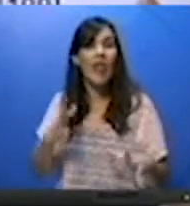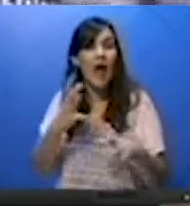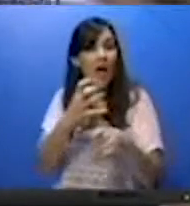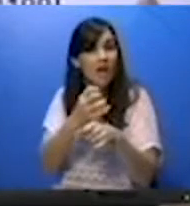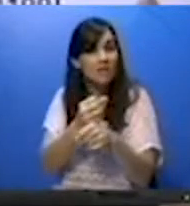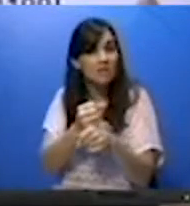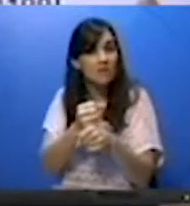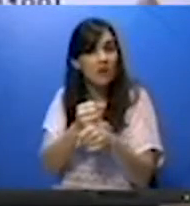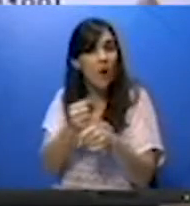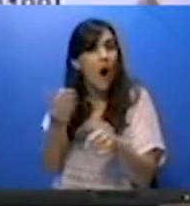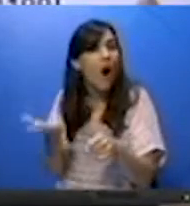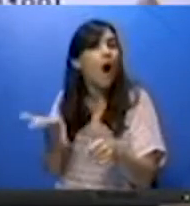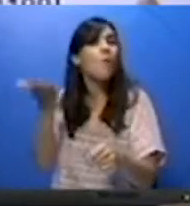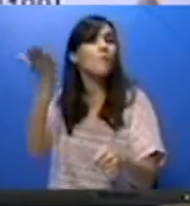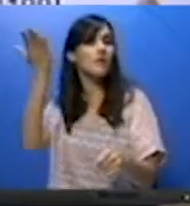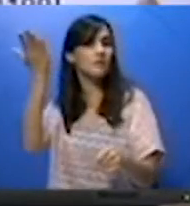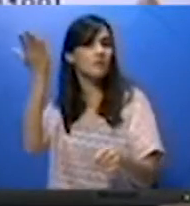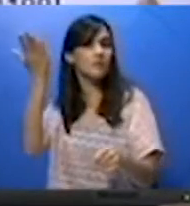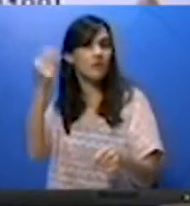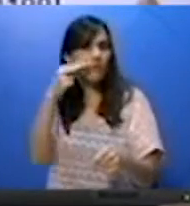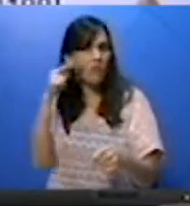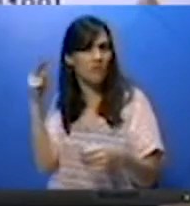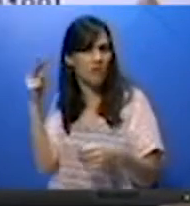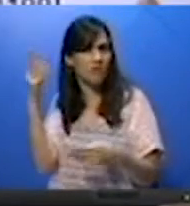aumenta lá